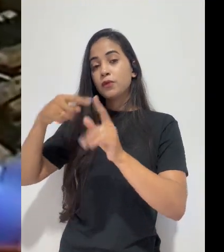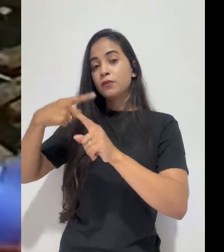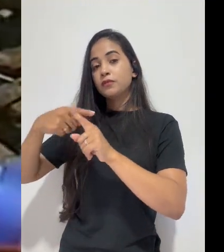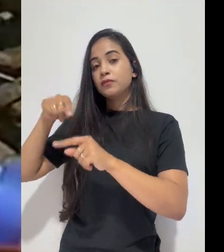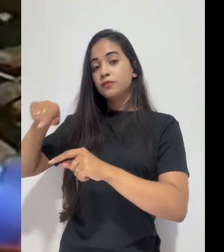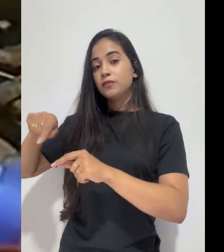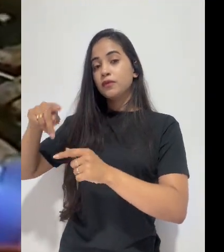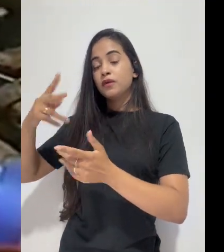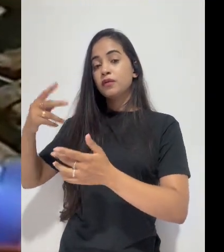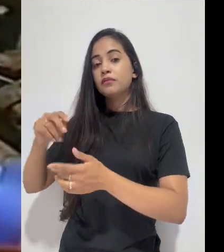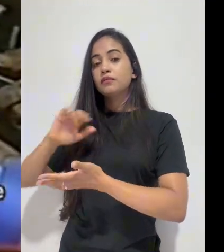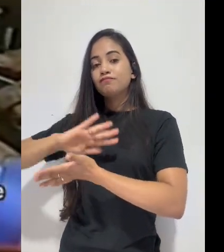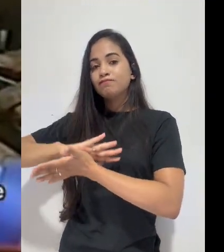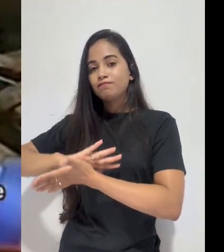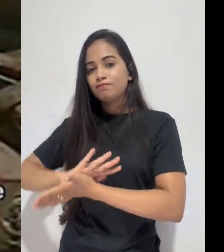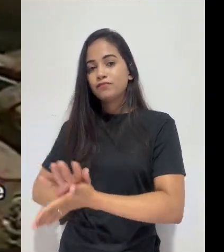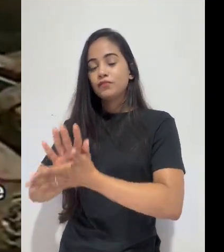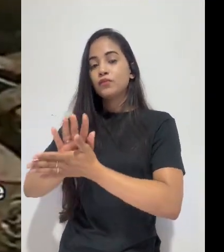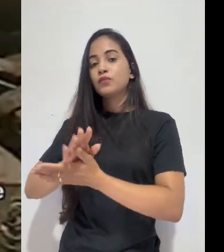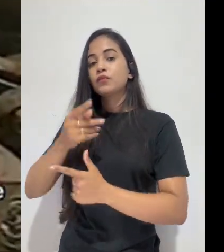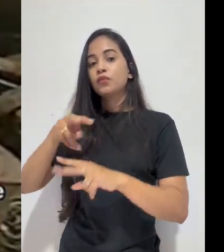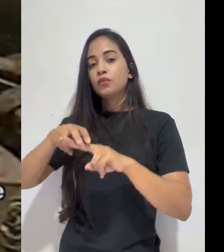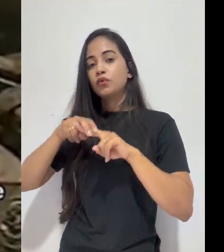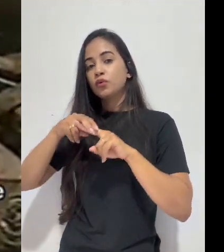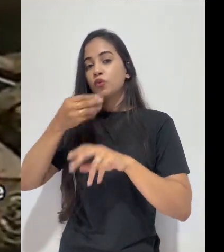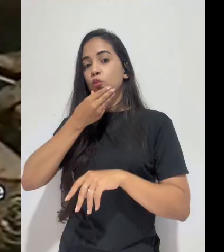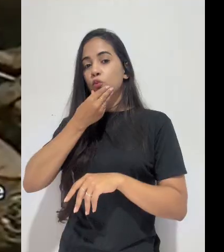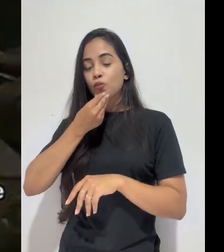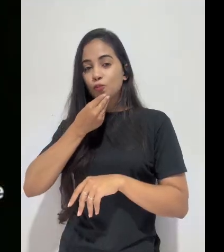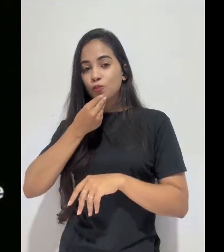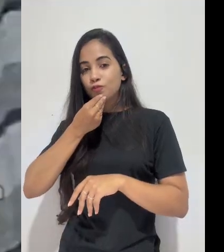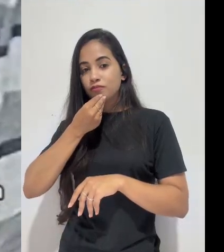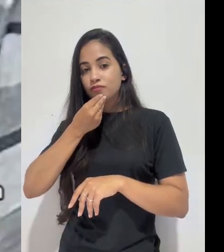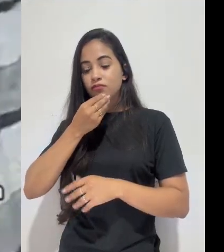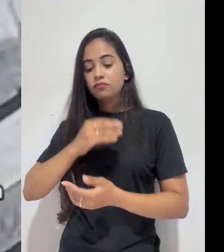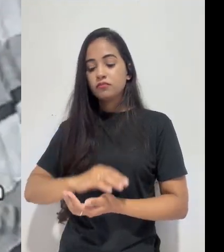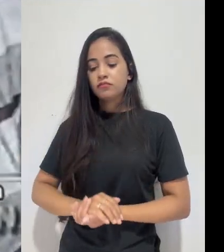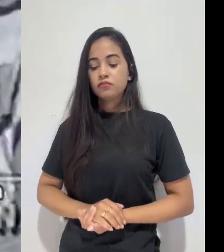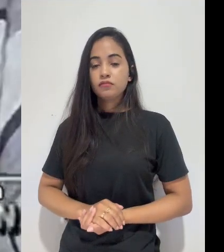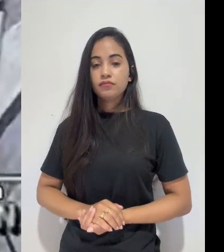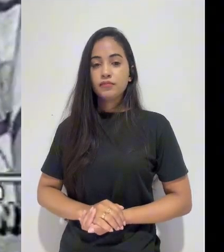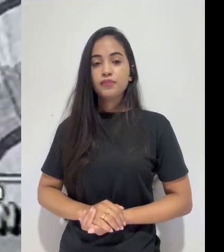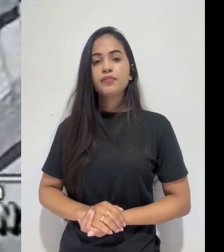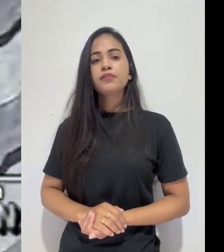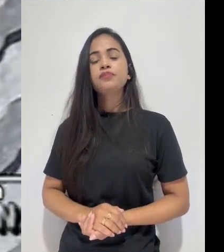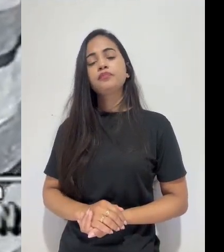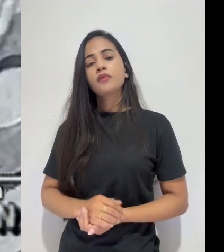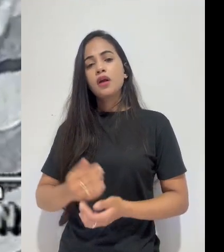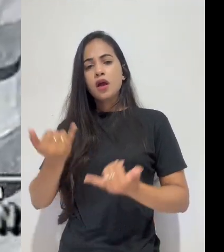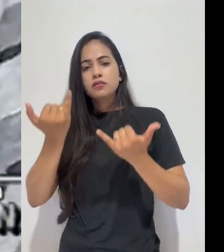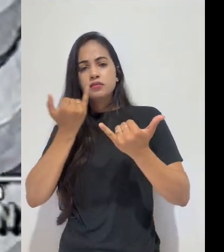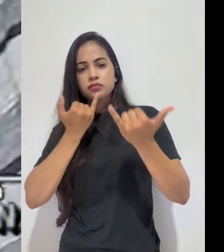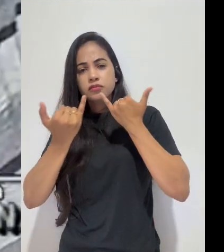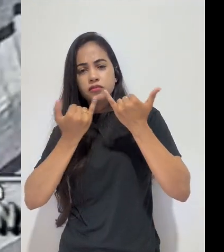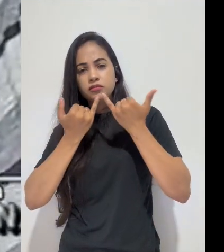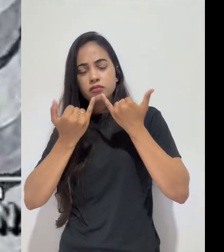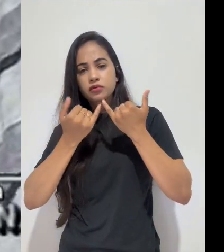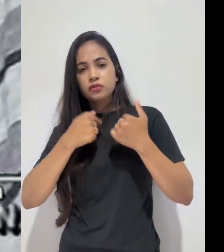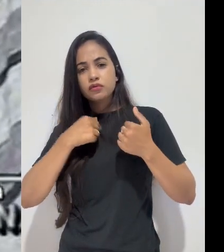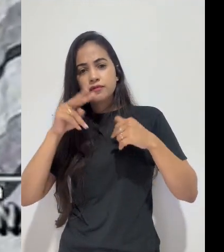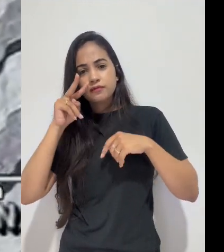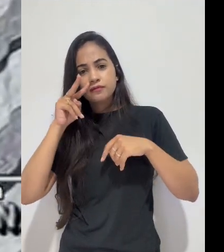sentido e há um reconhecimento expresso da empresa de que houve o crime de racismo. As informações que chegavam para mim,